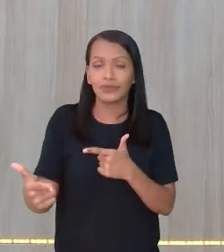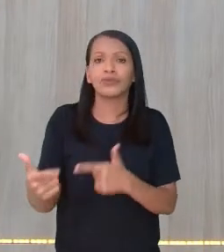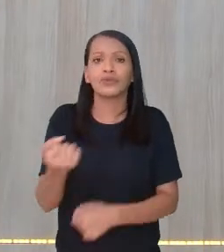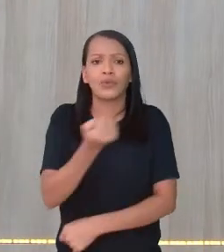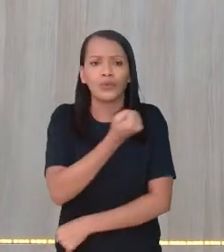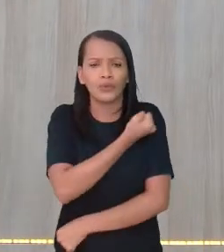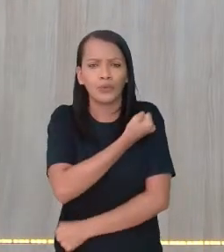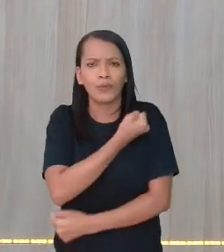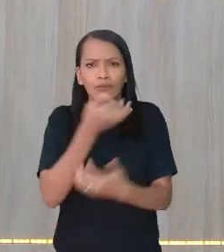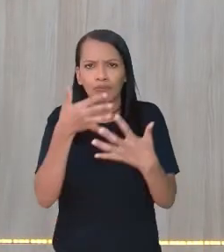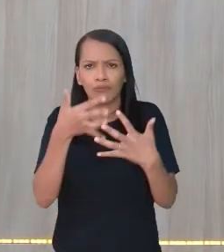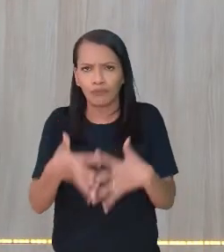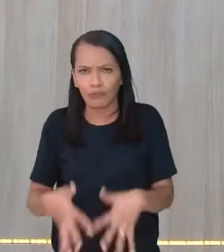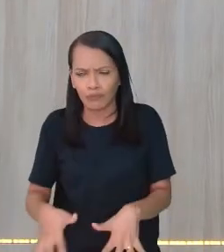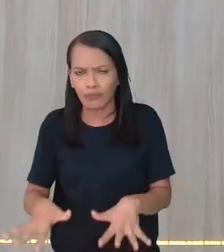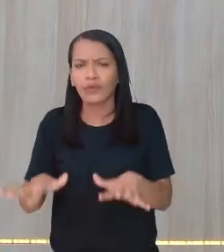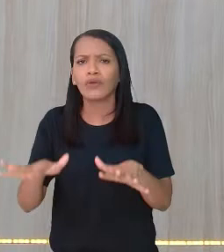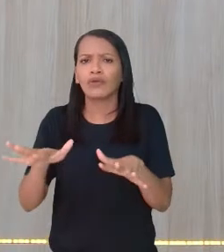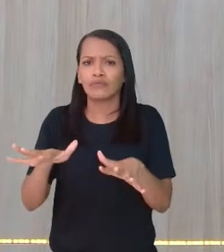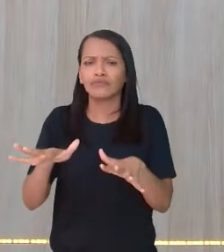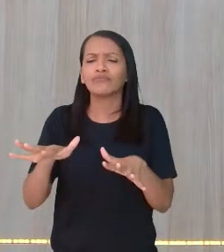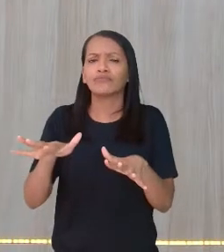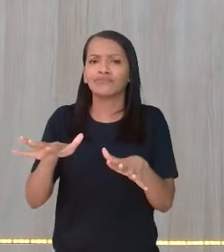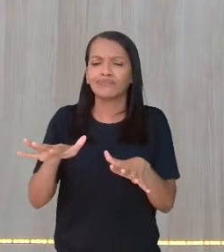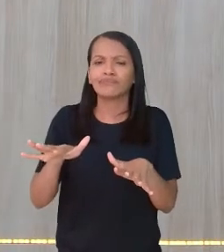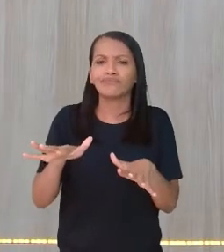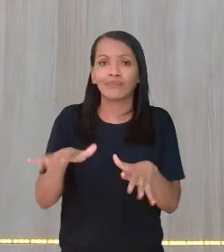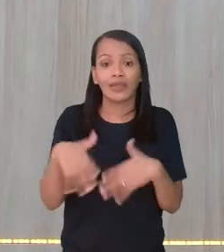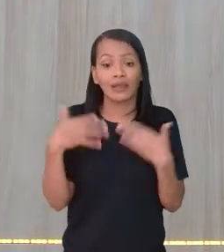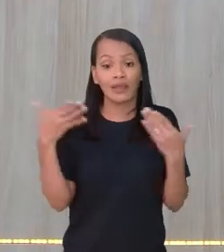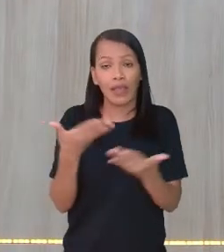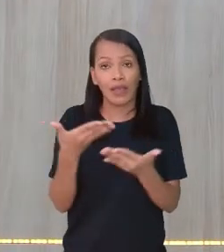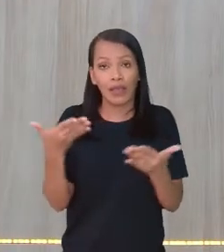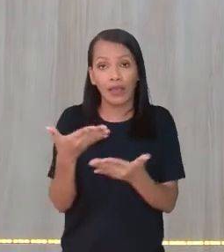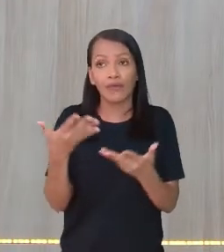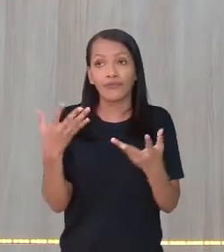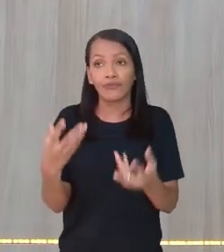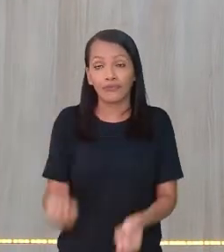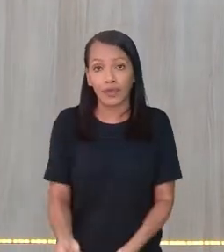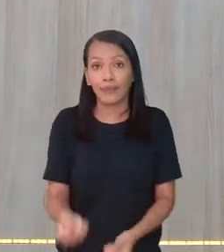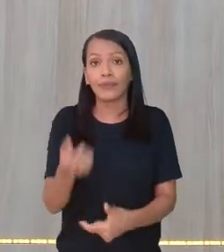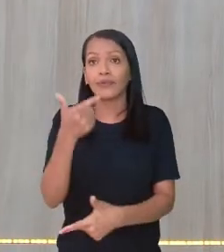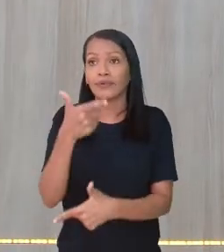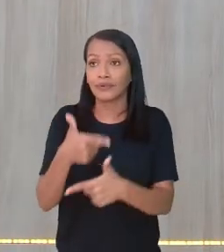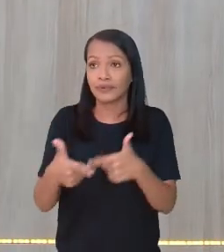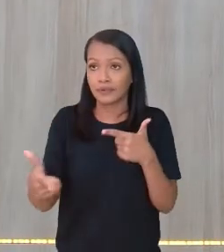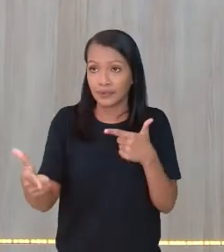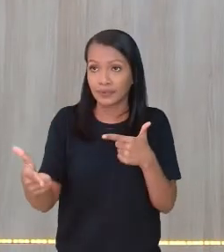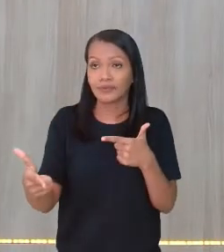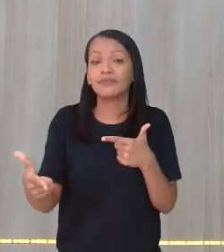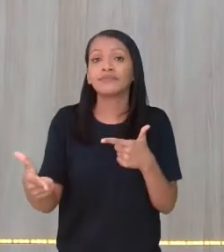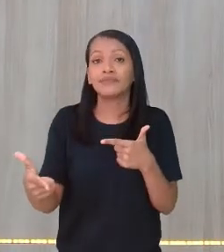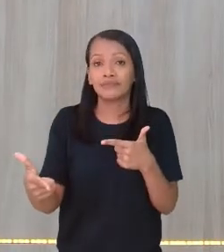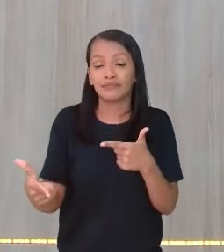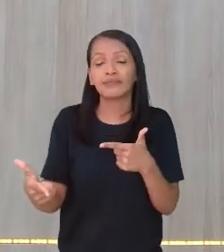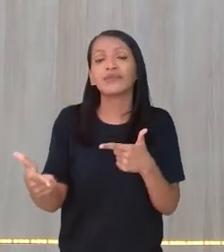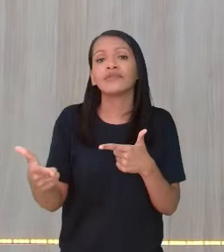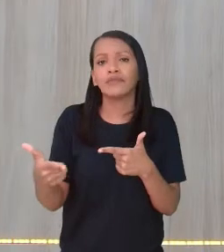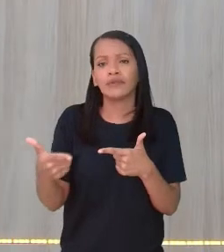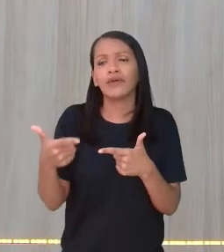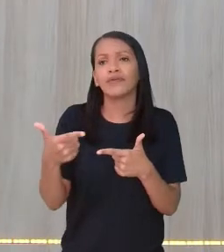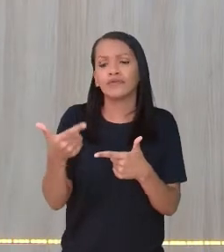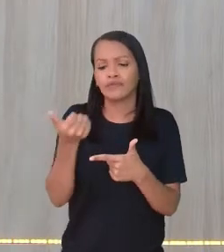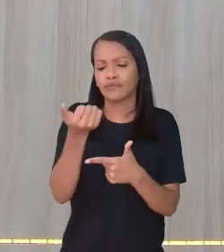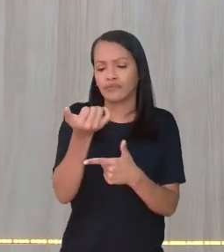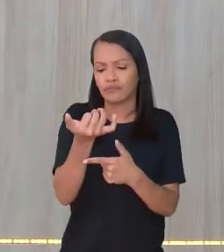número natural, né, um número inteiro por uma fração. E agora a gente vai dividir uma fração por